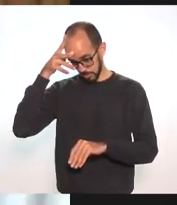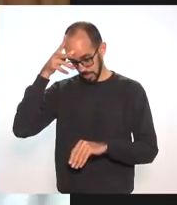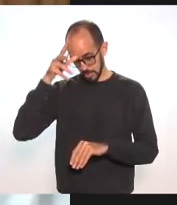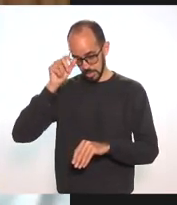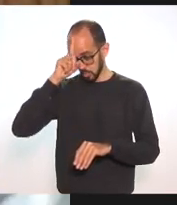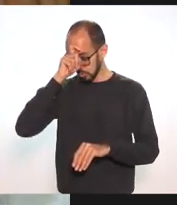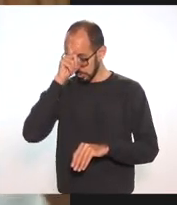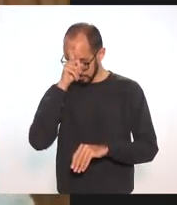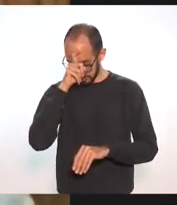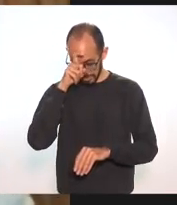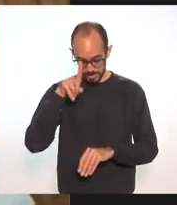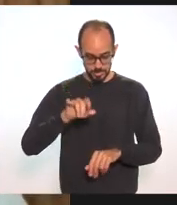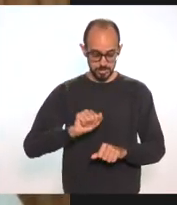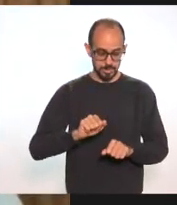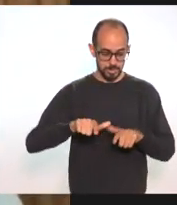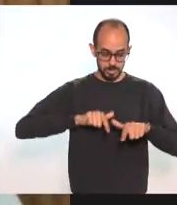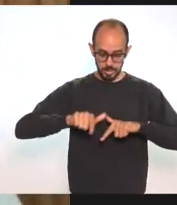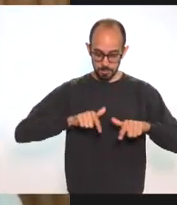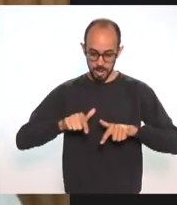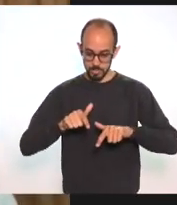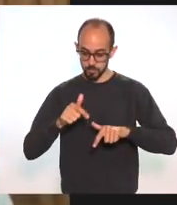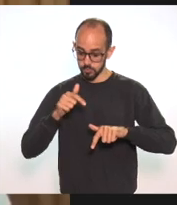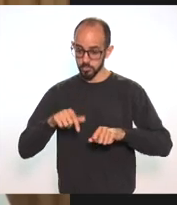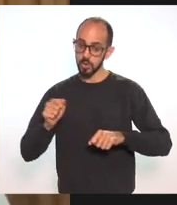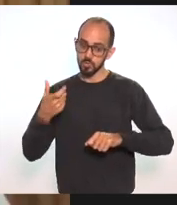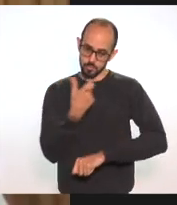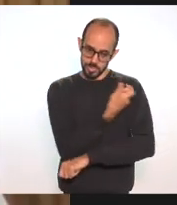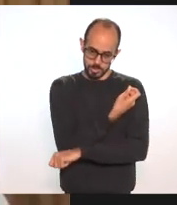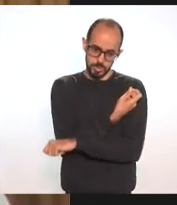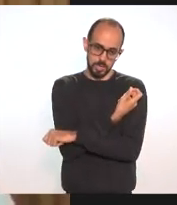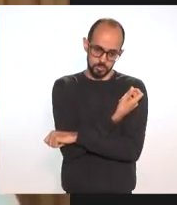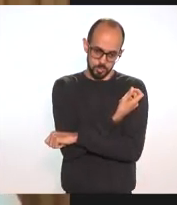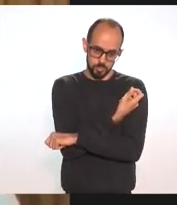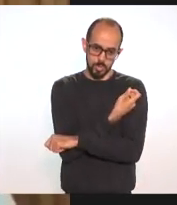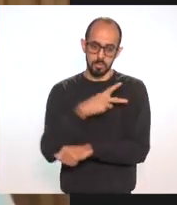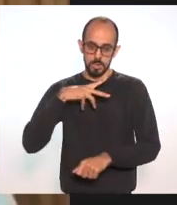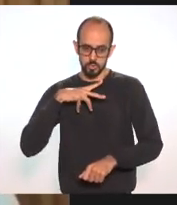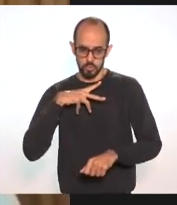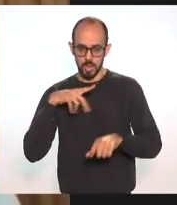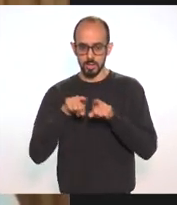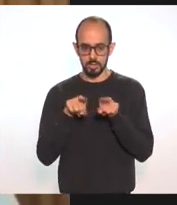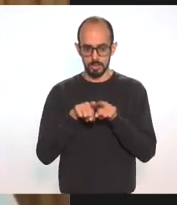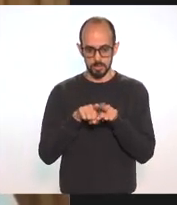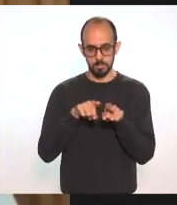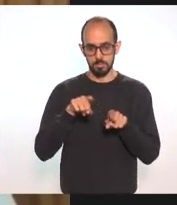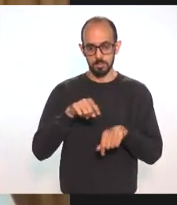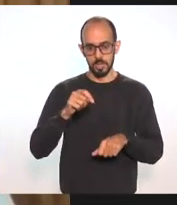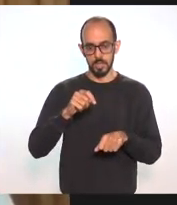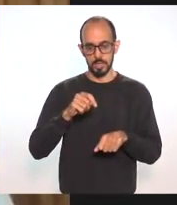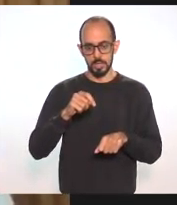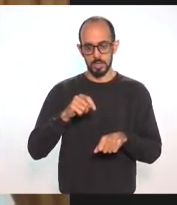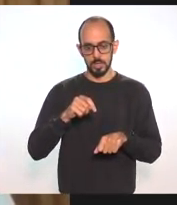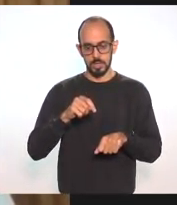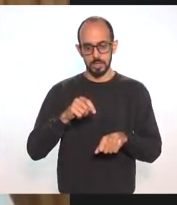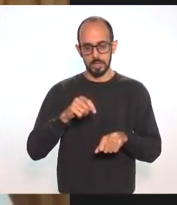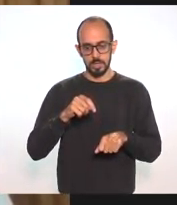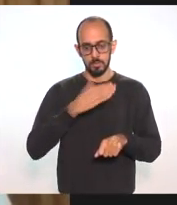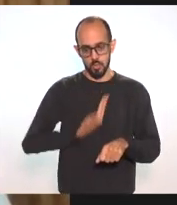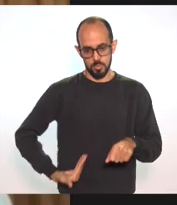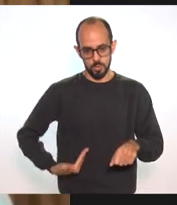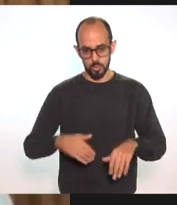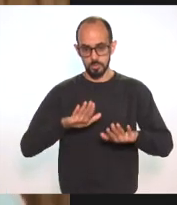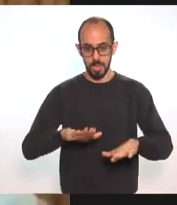na saúde, foram vacinados, inclusive hospitais particulares. E o Hospital da Polícia Militar, todos os profissionais da saúde,